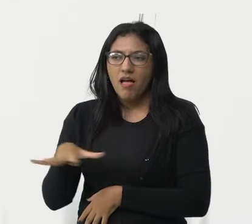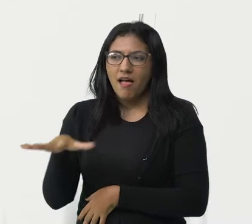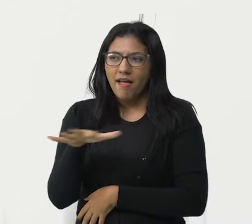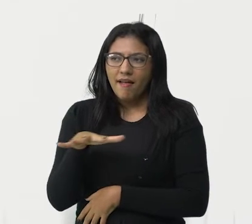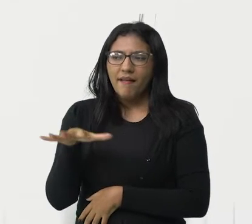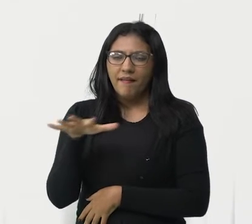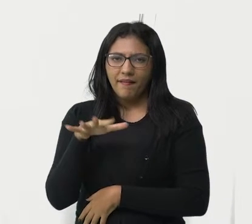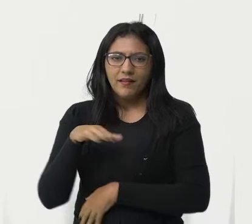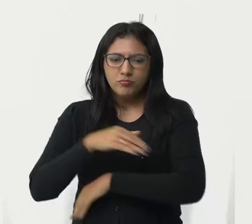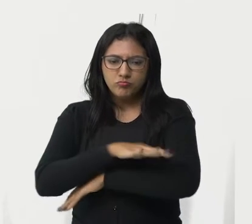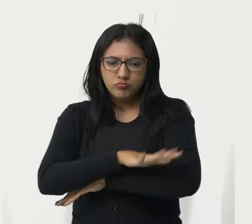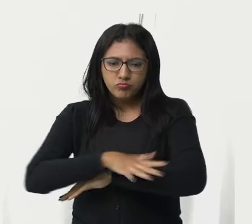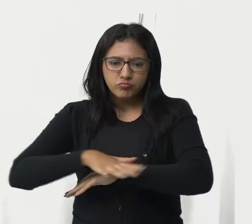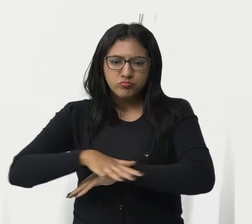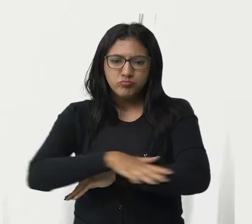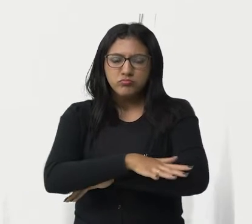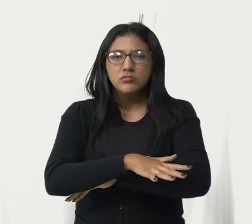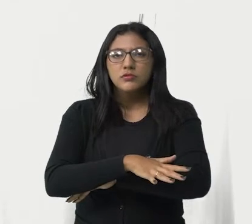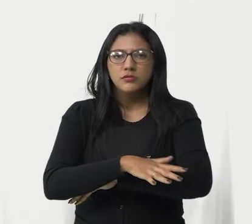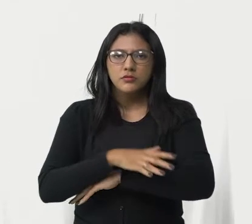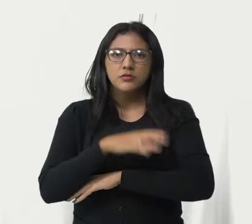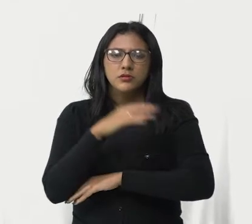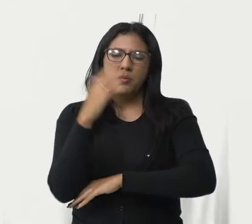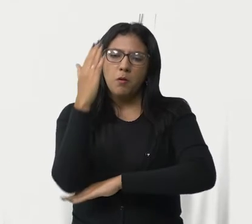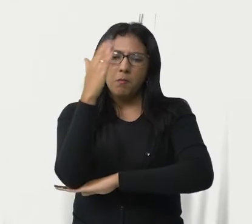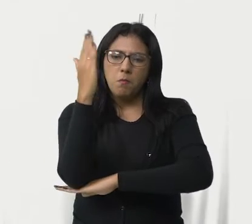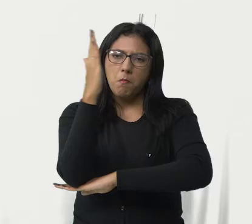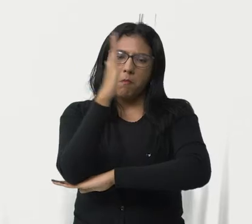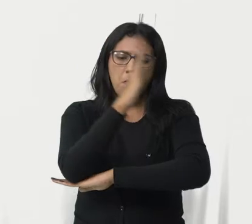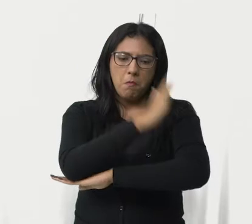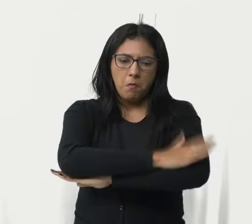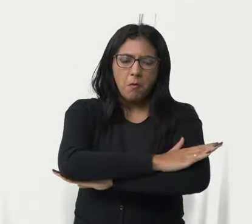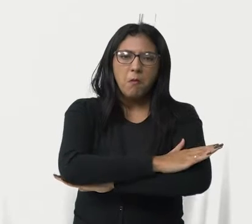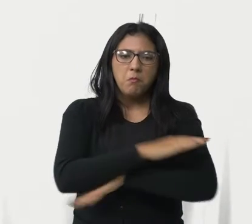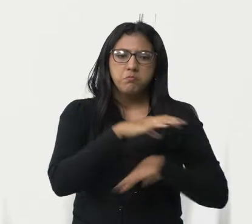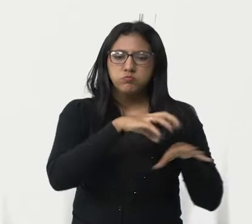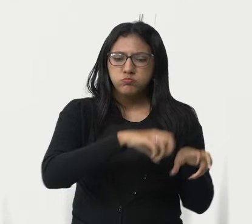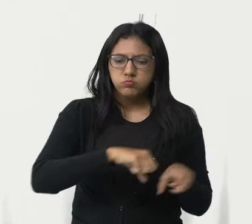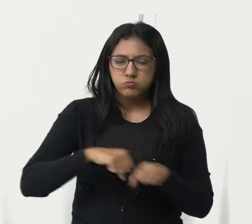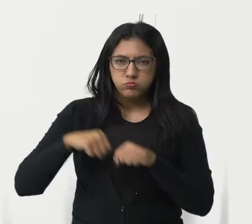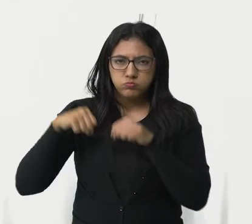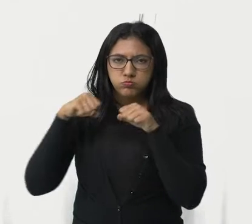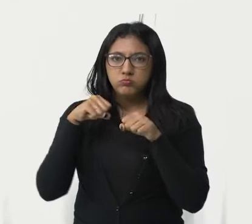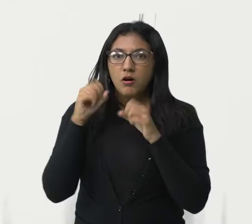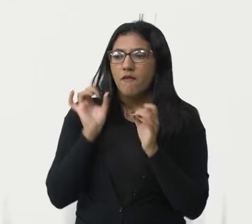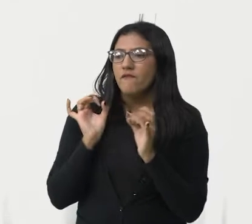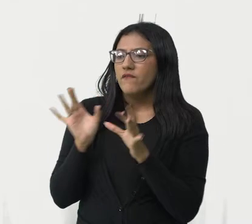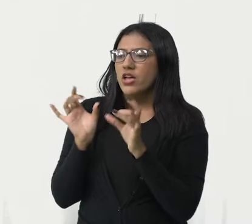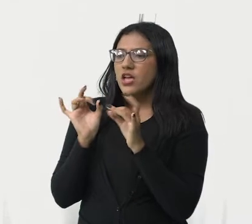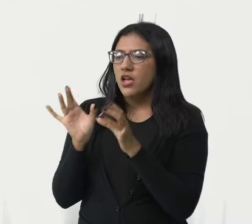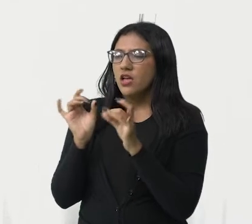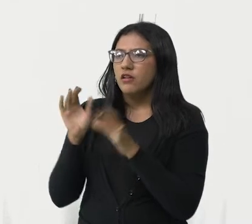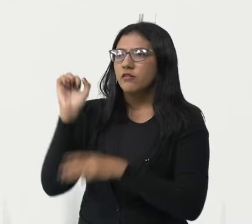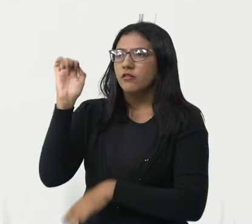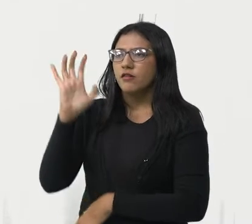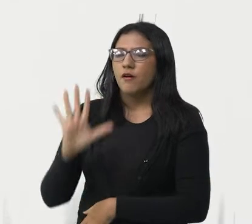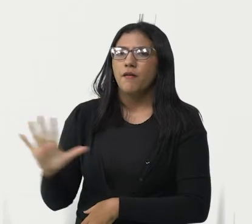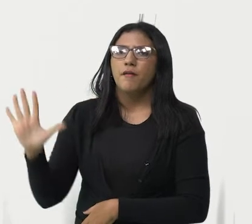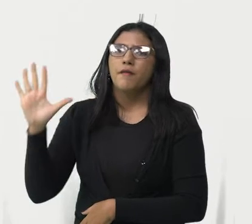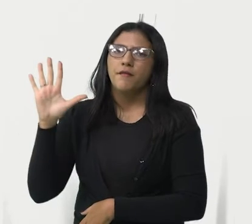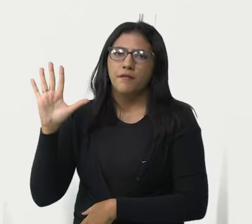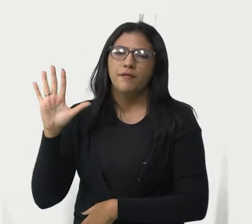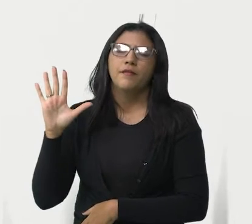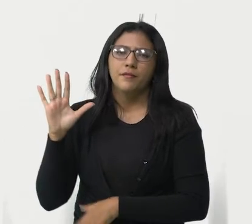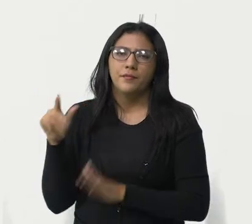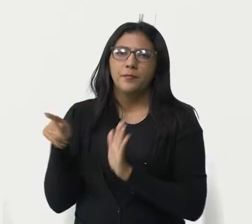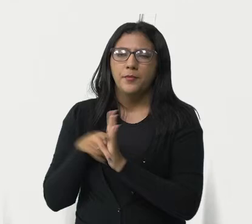ser comercializada onde? Na Europa. Eles estavam buscando essas riquezas para levar para o seu continente europeu